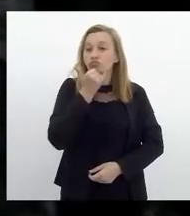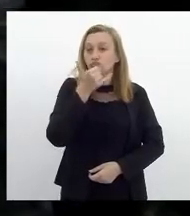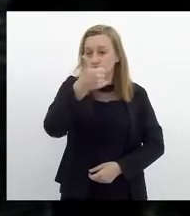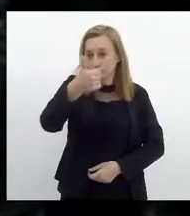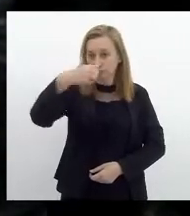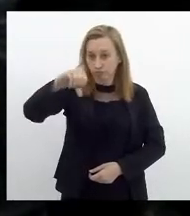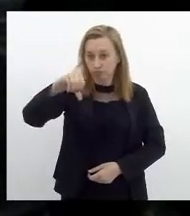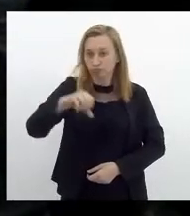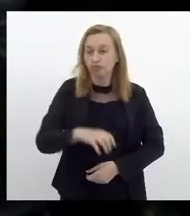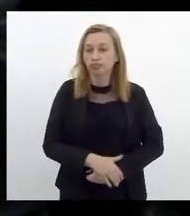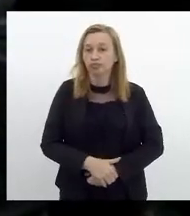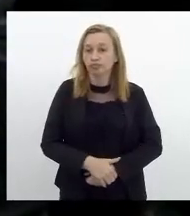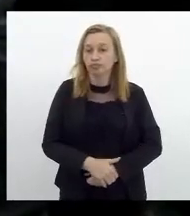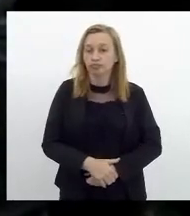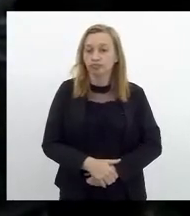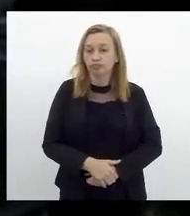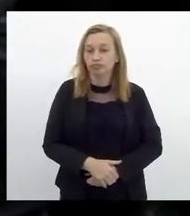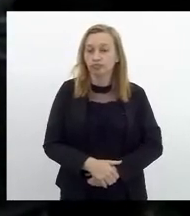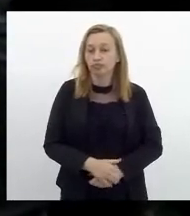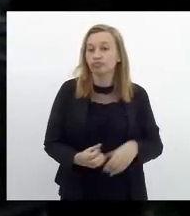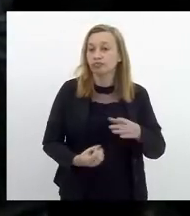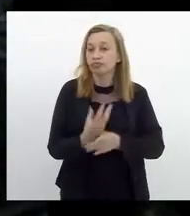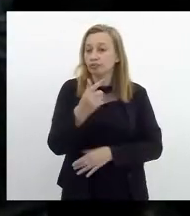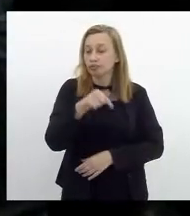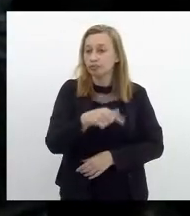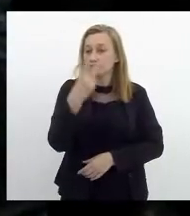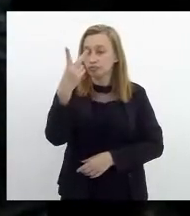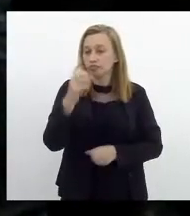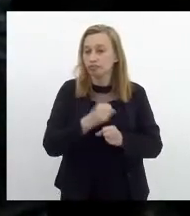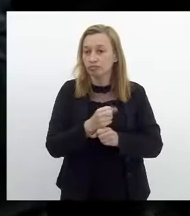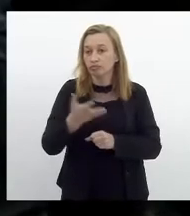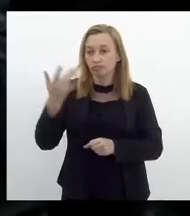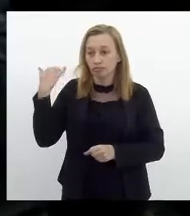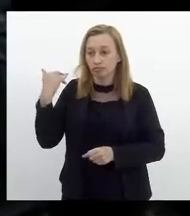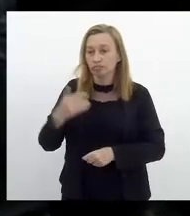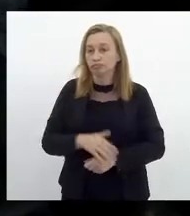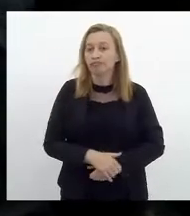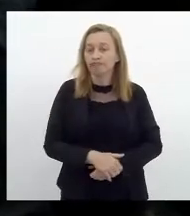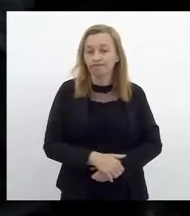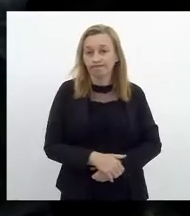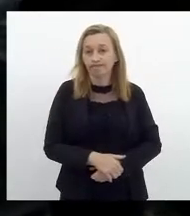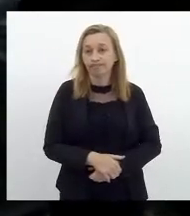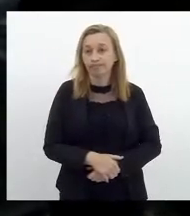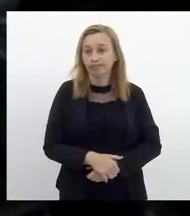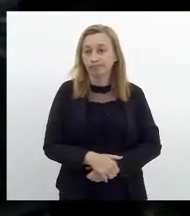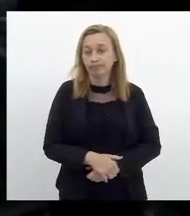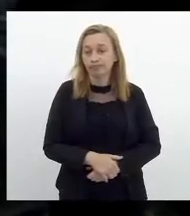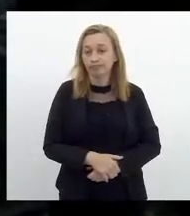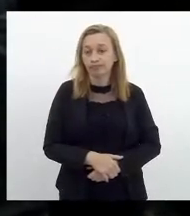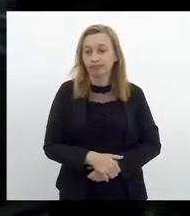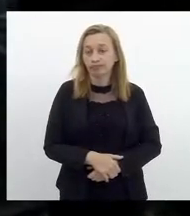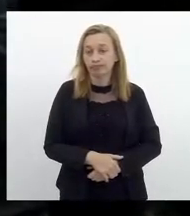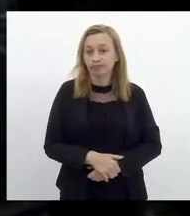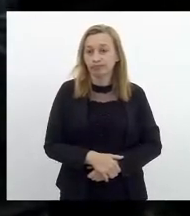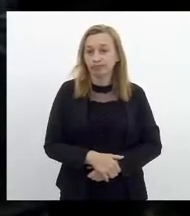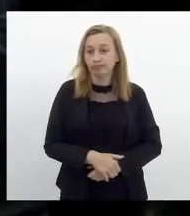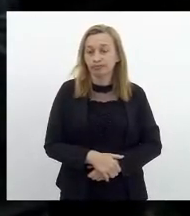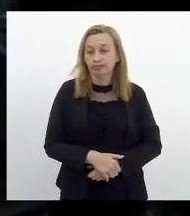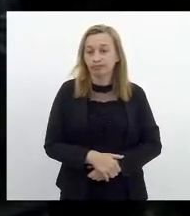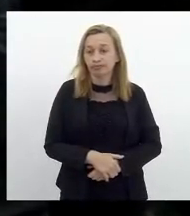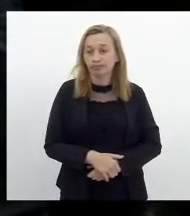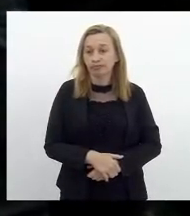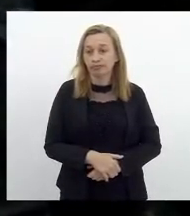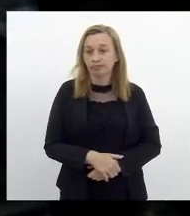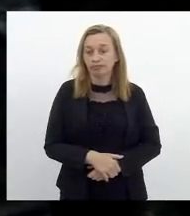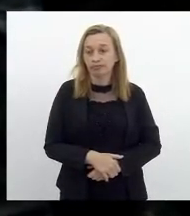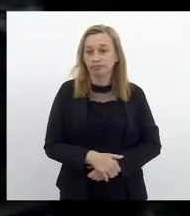de 19, feita agora há 2 anos atrás, ela especifica